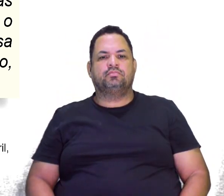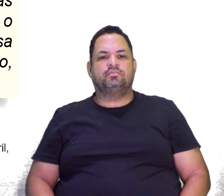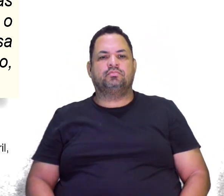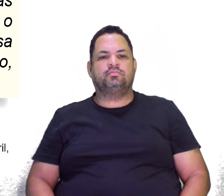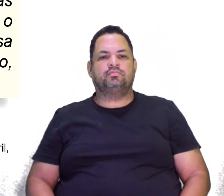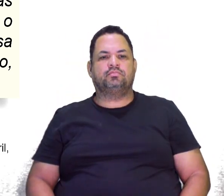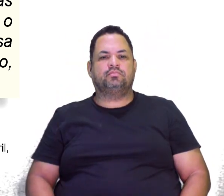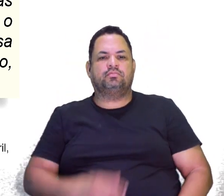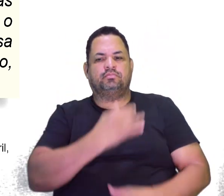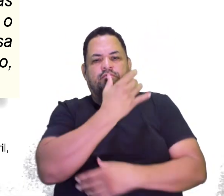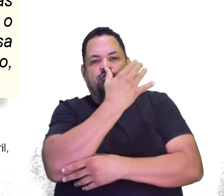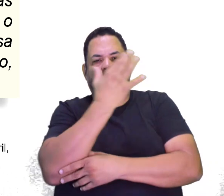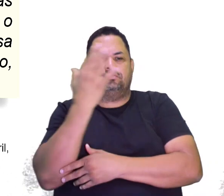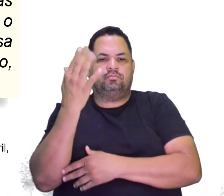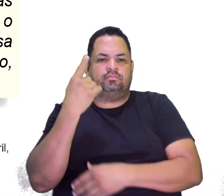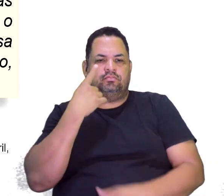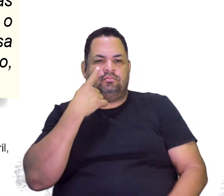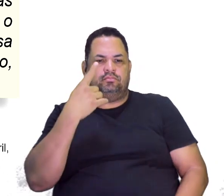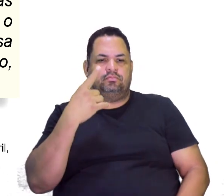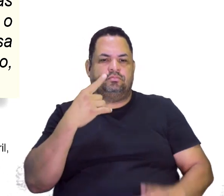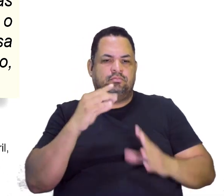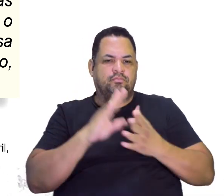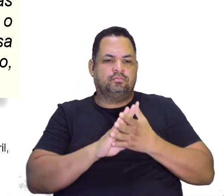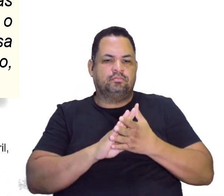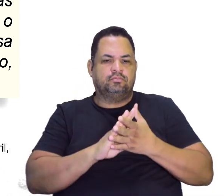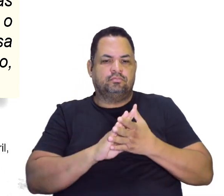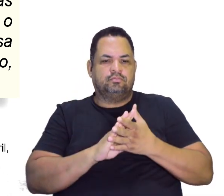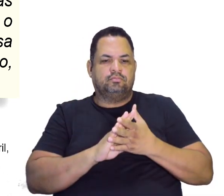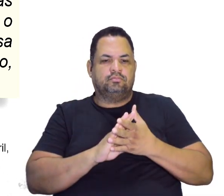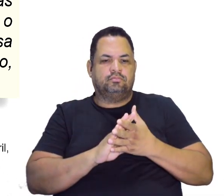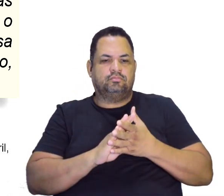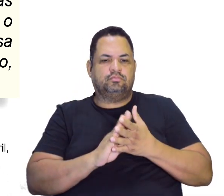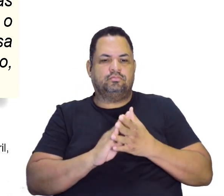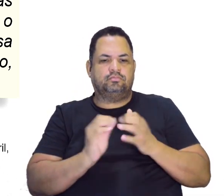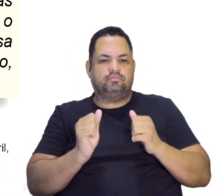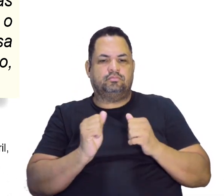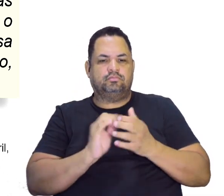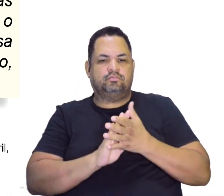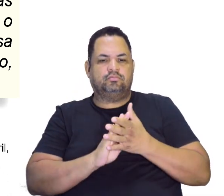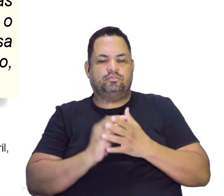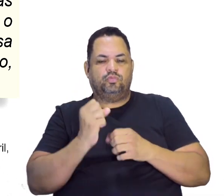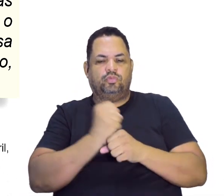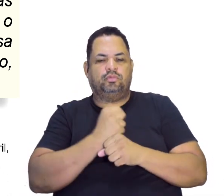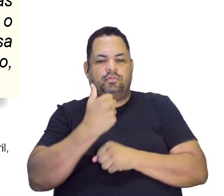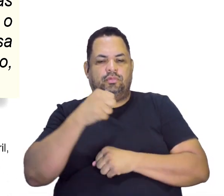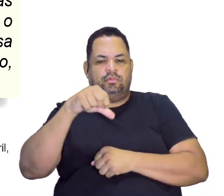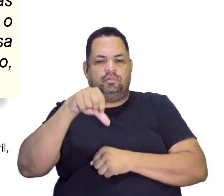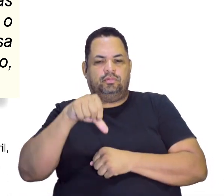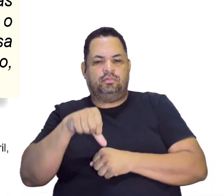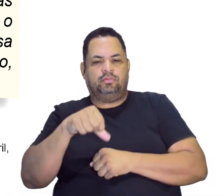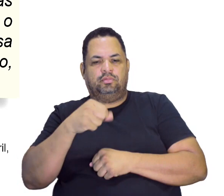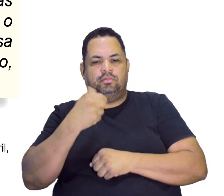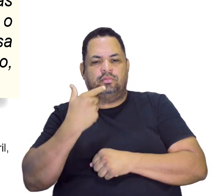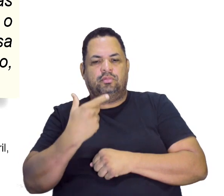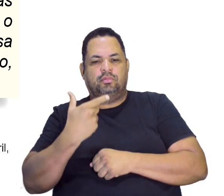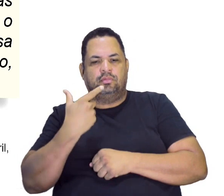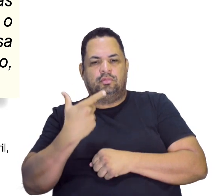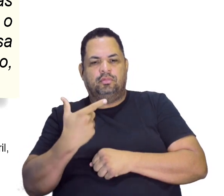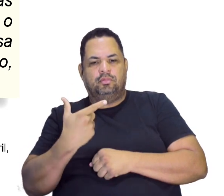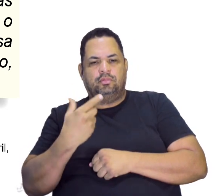essa paisagem com touro de 1925 então nós estamos vendo um touro